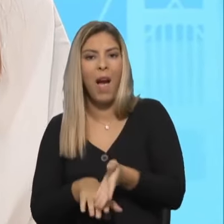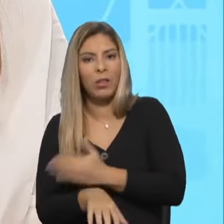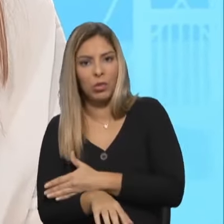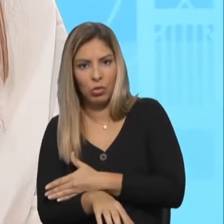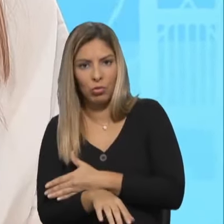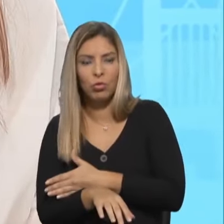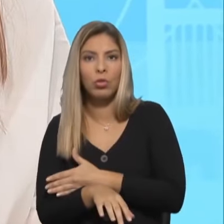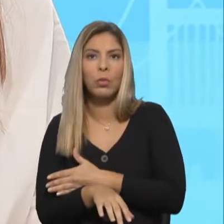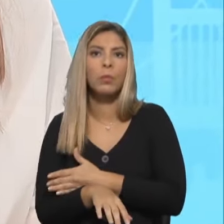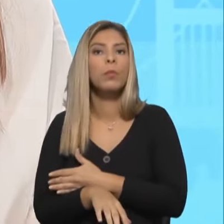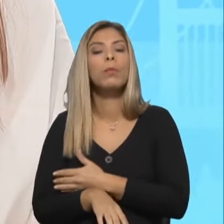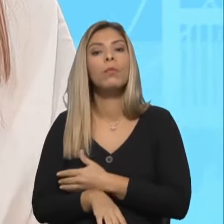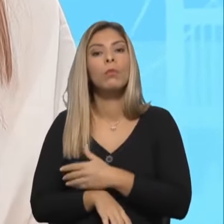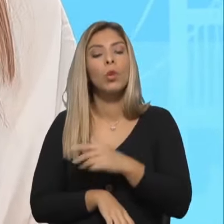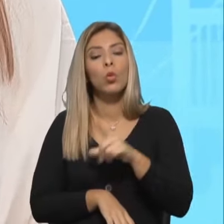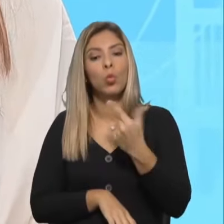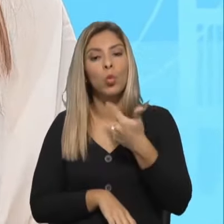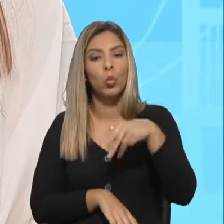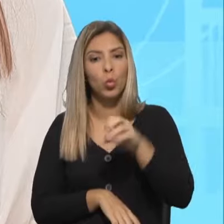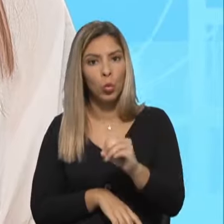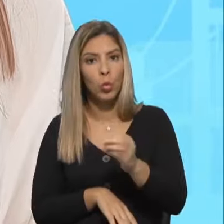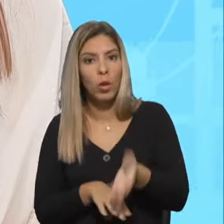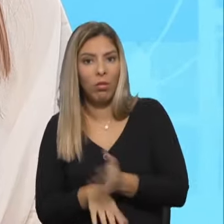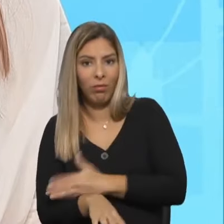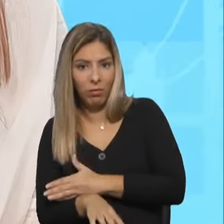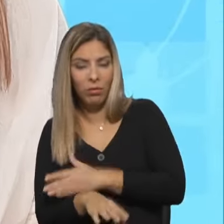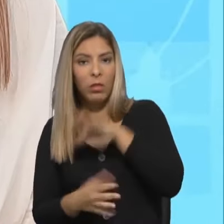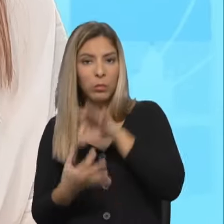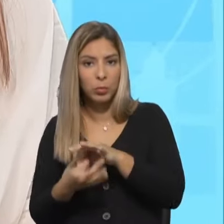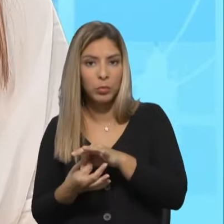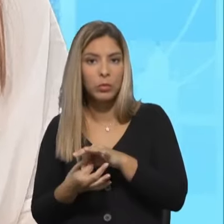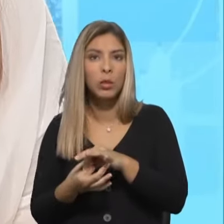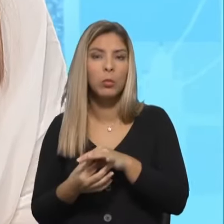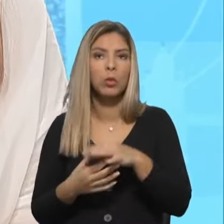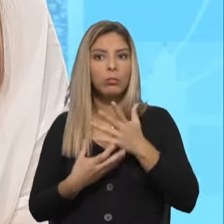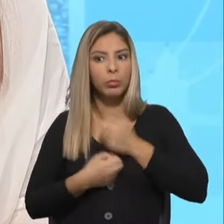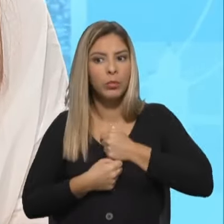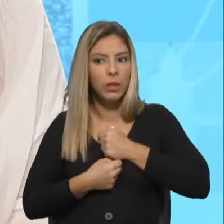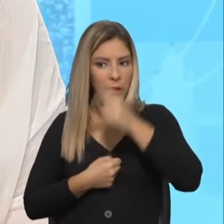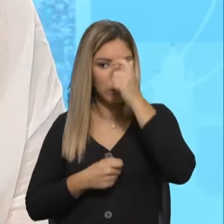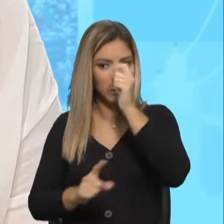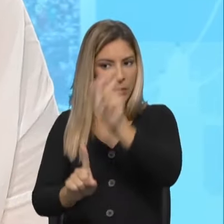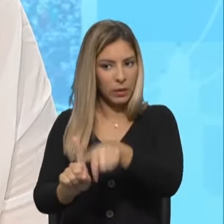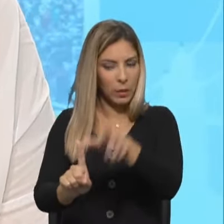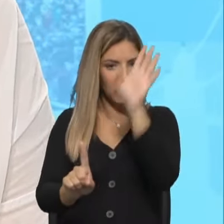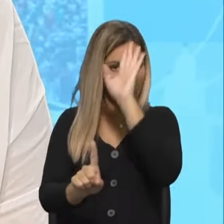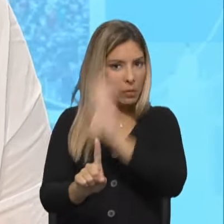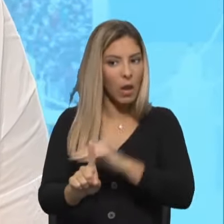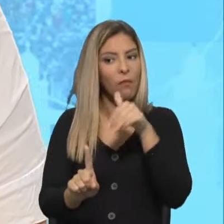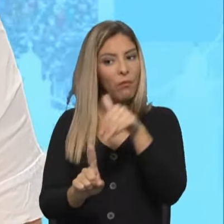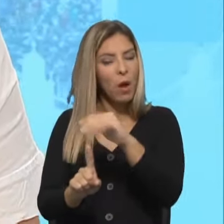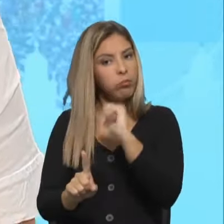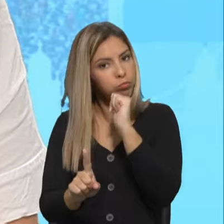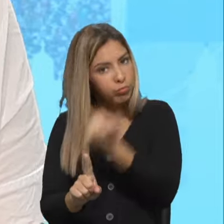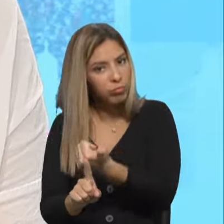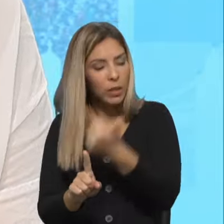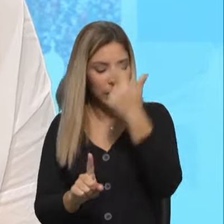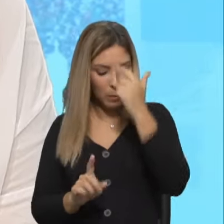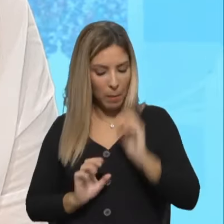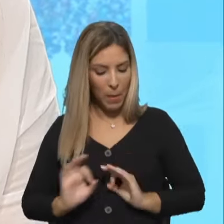conceito de luta antecipatório para as pessoas que se estão a preparar para a morte daqueles que amam e falamos de luto